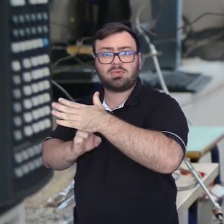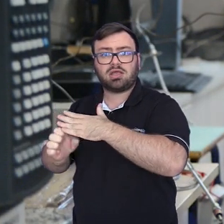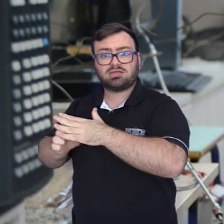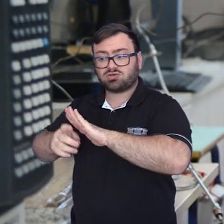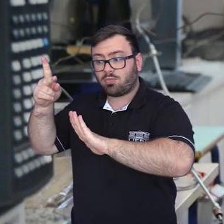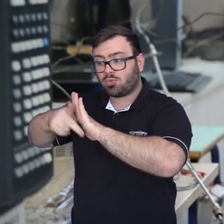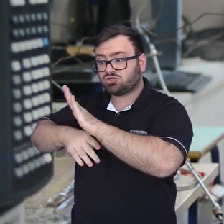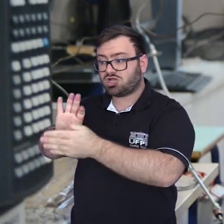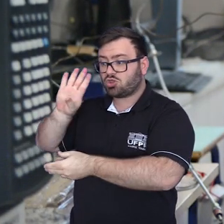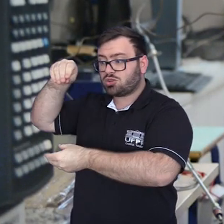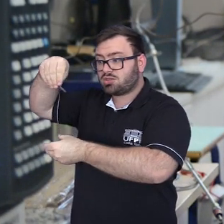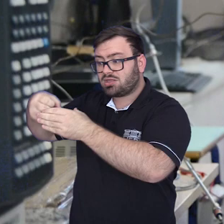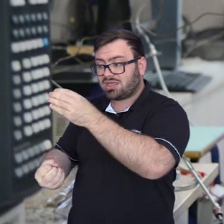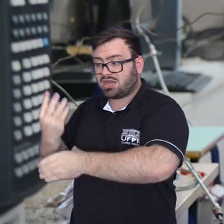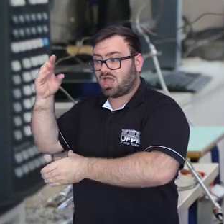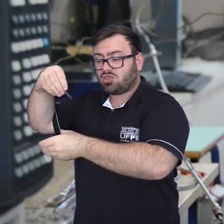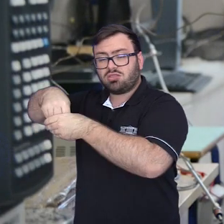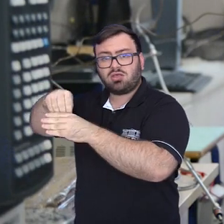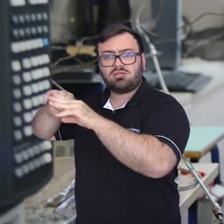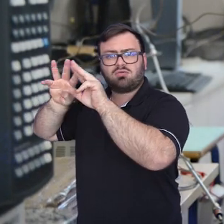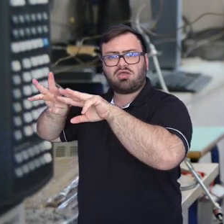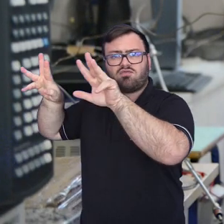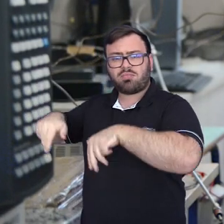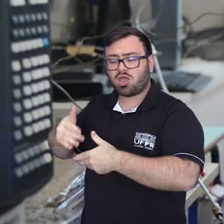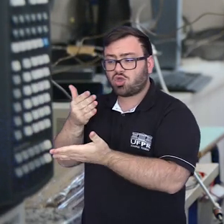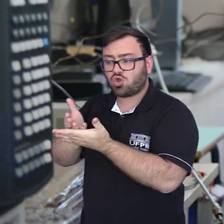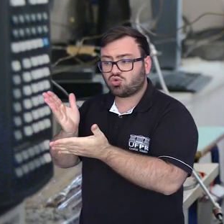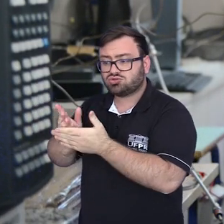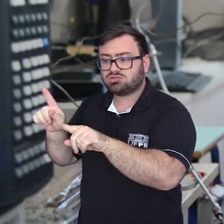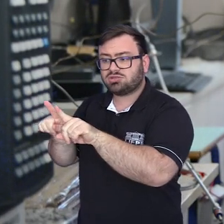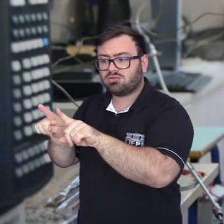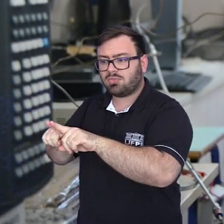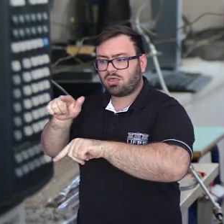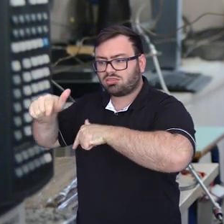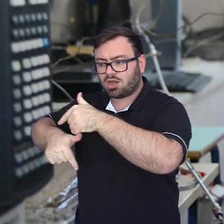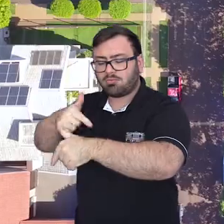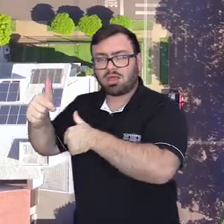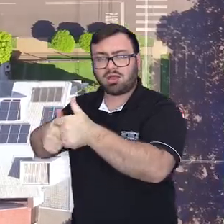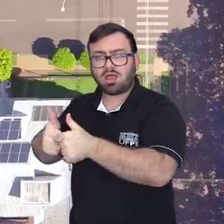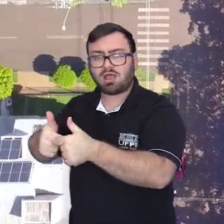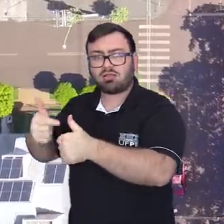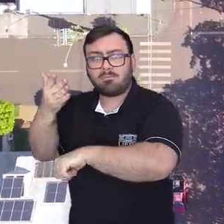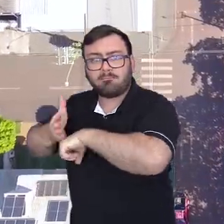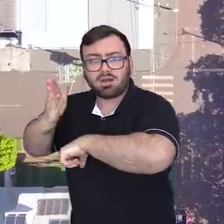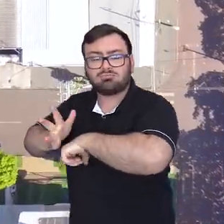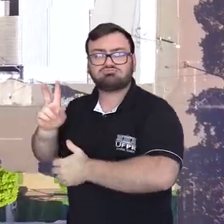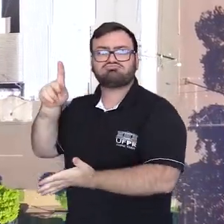consegui aplicar, tirar do papel e hoje está atuando já no mercado profissional de trabalho.